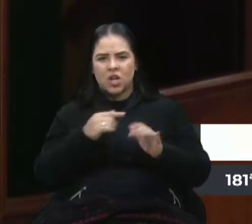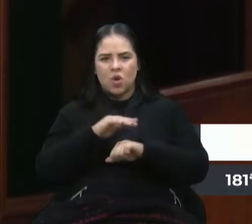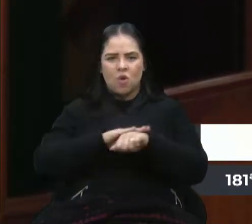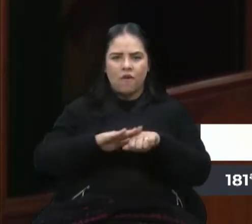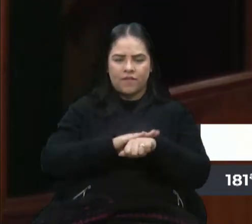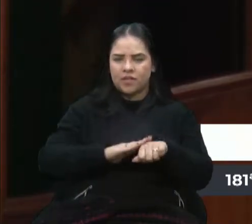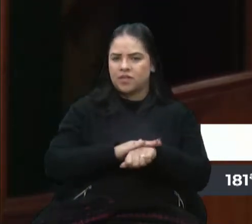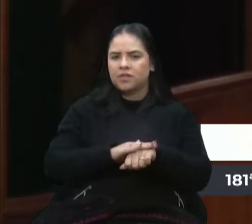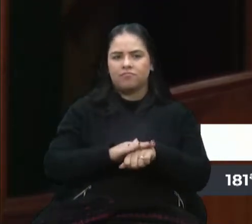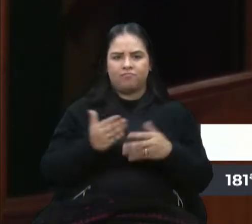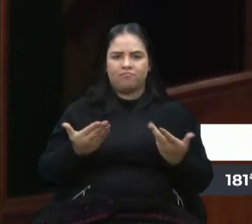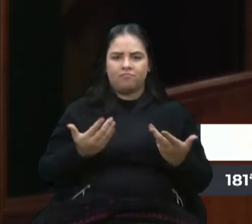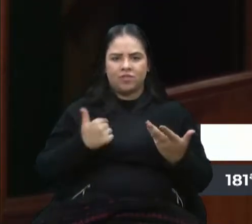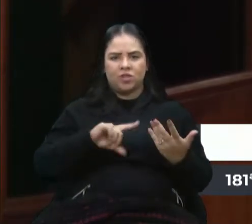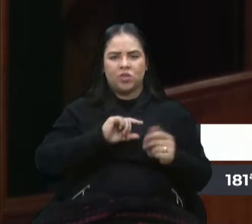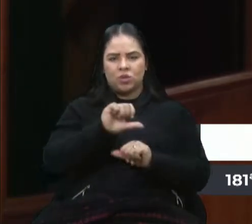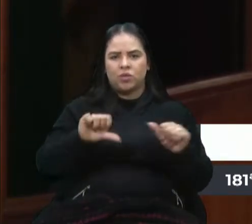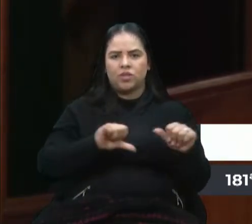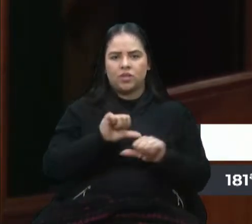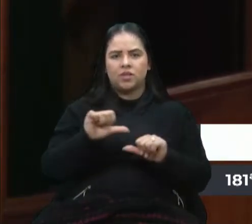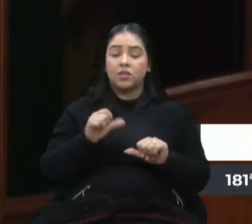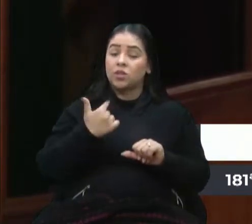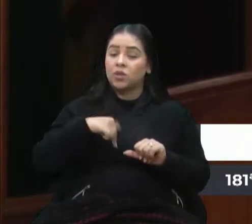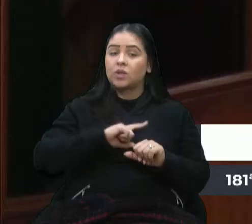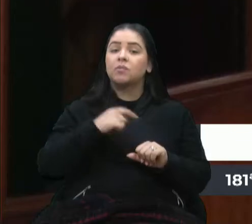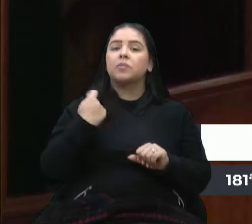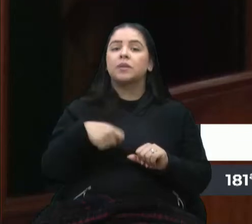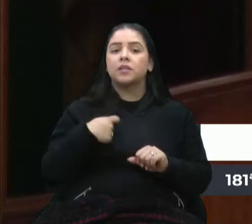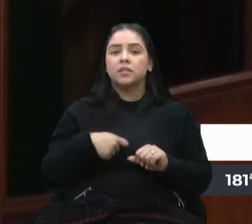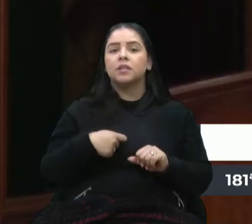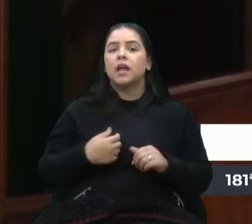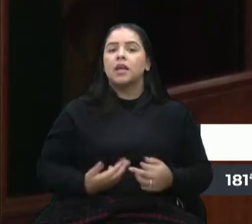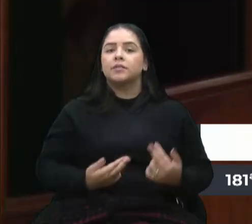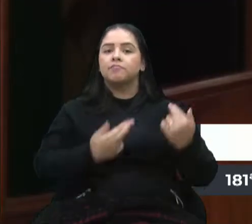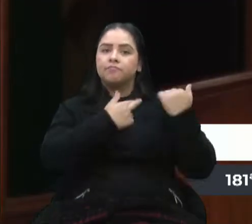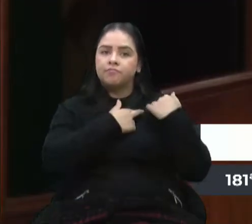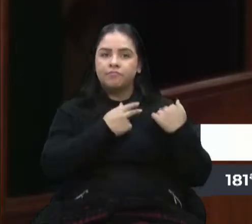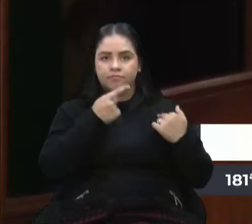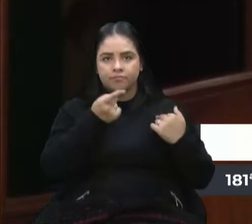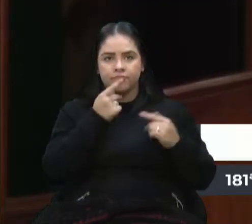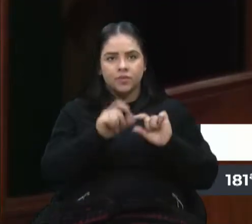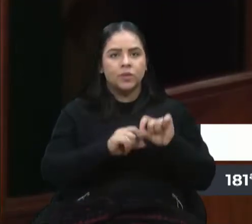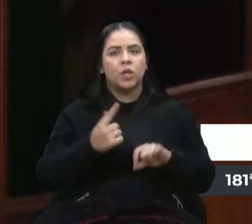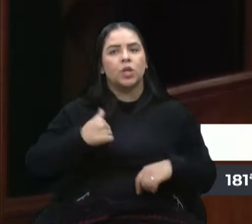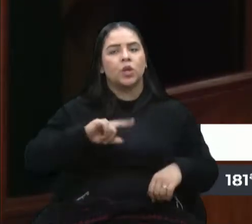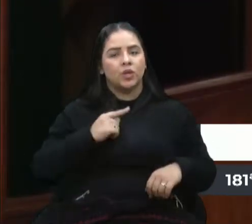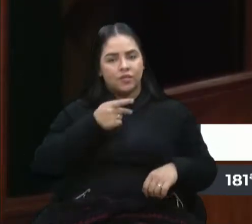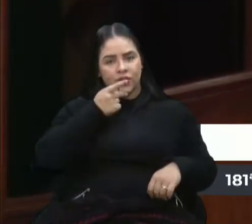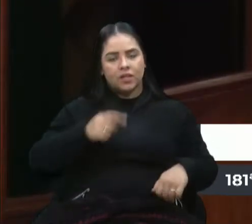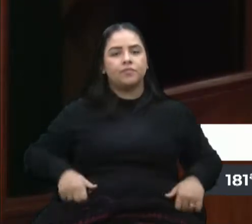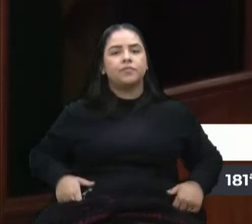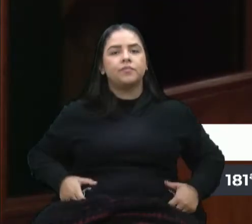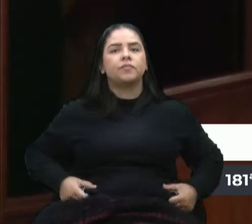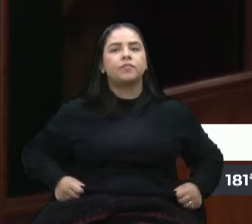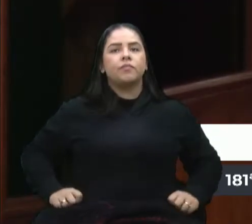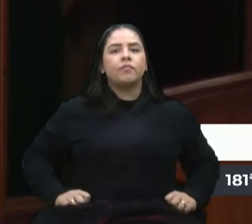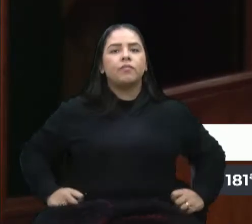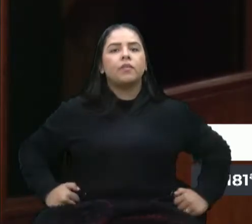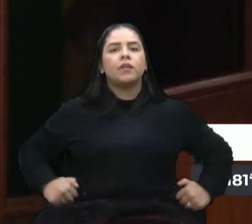conversa, que vamos mudar o tom, eu acho que a gente tem que ser responsável com aquilo que a gente fala. E eu preciso dizer,